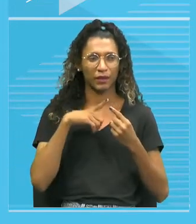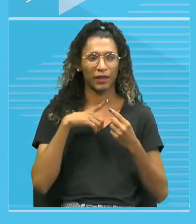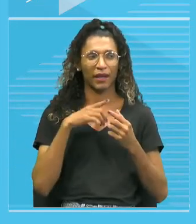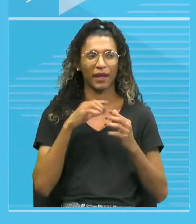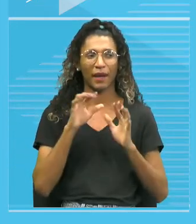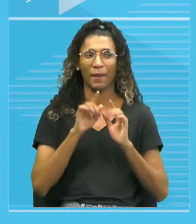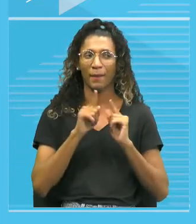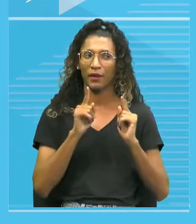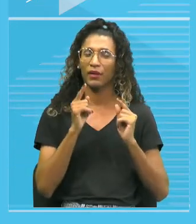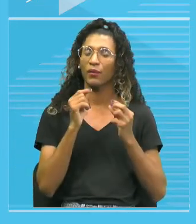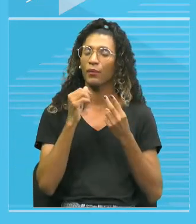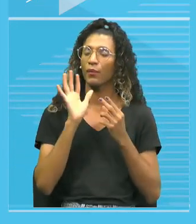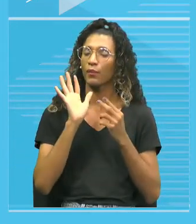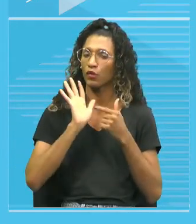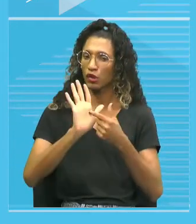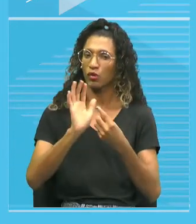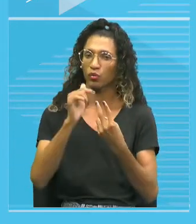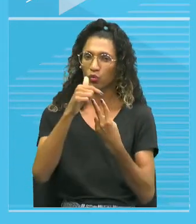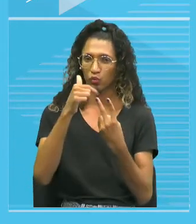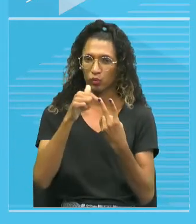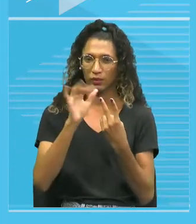temos de 3 tipos.